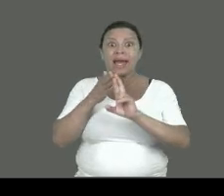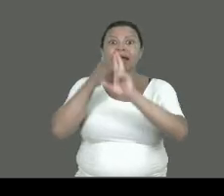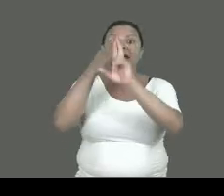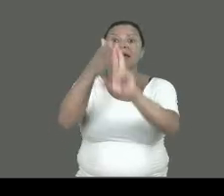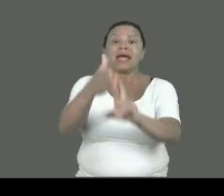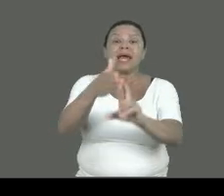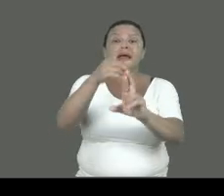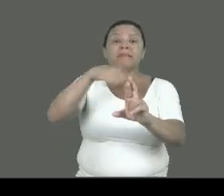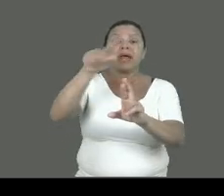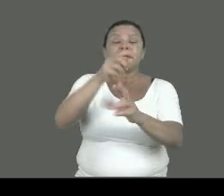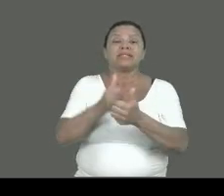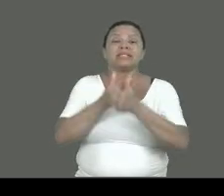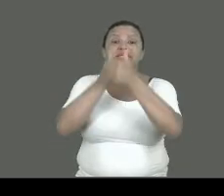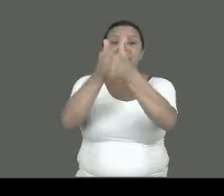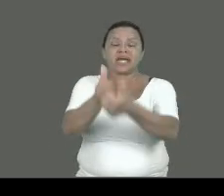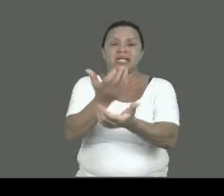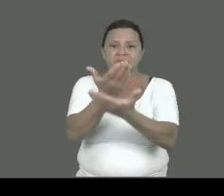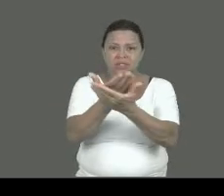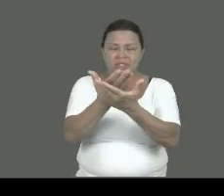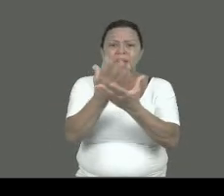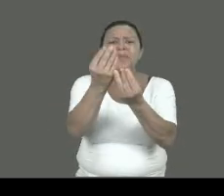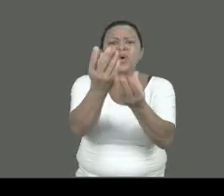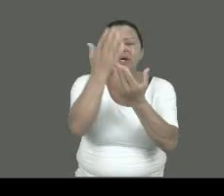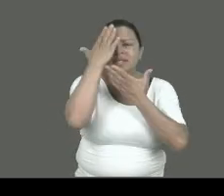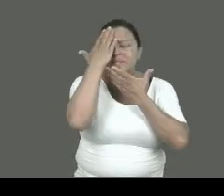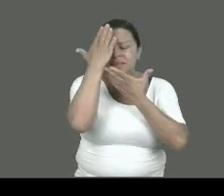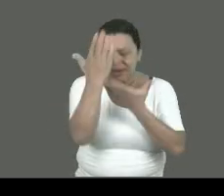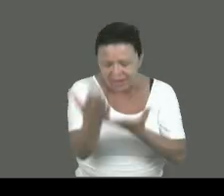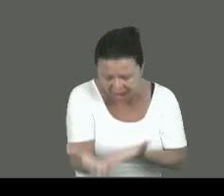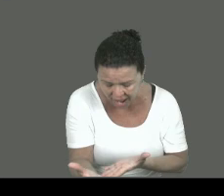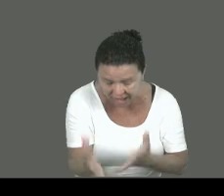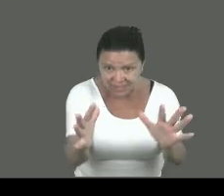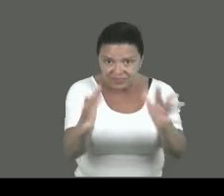todos nós sigamos estudando. Muito obrigado pela sua